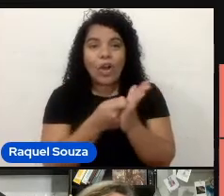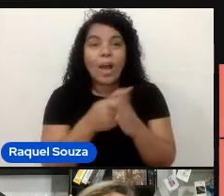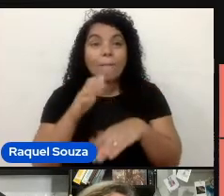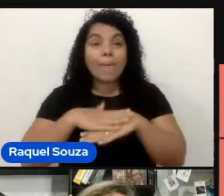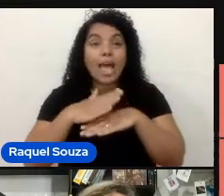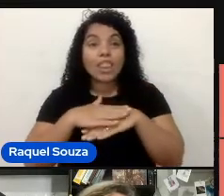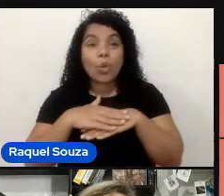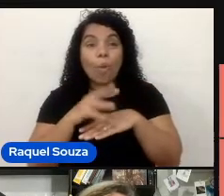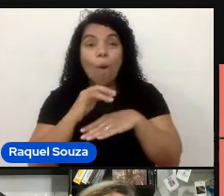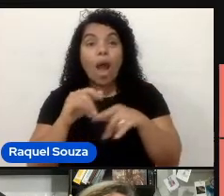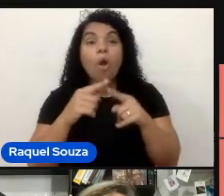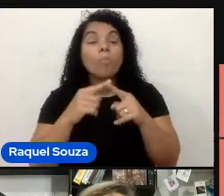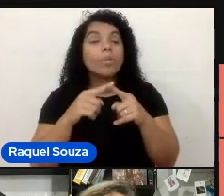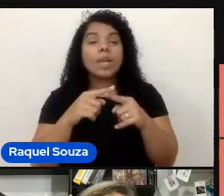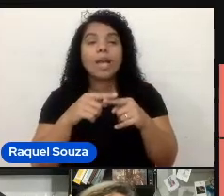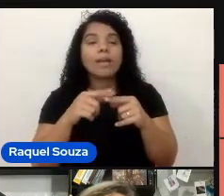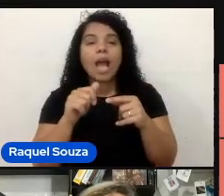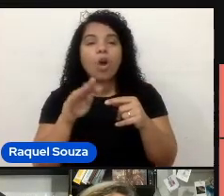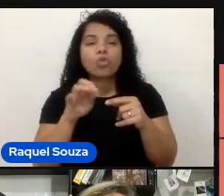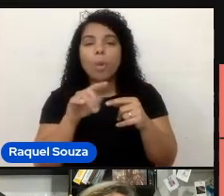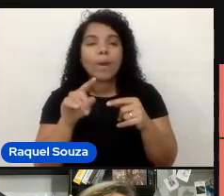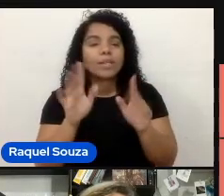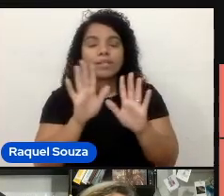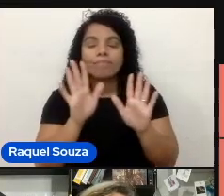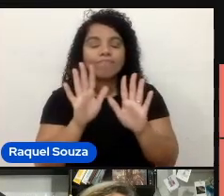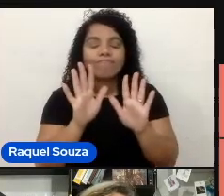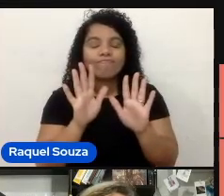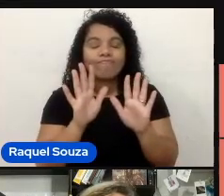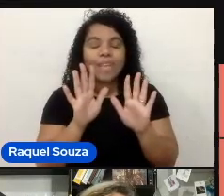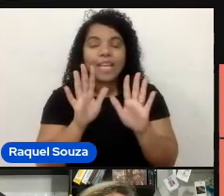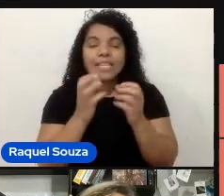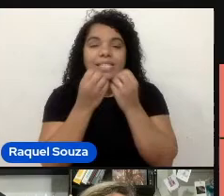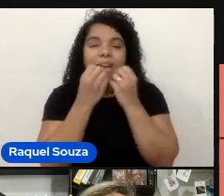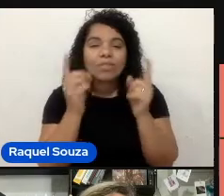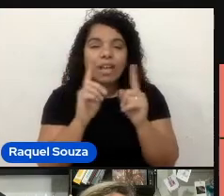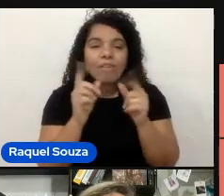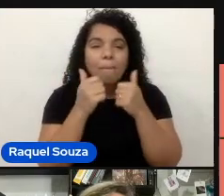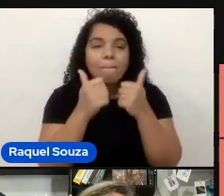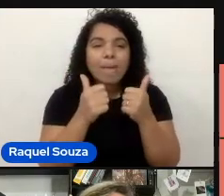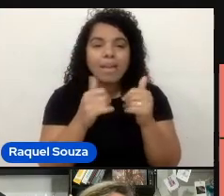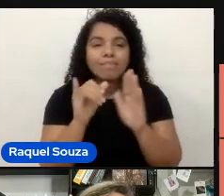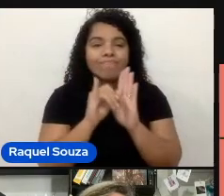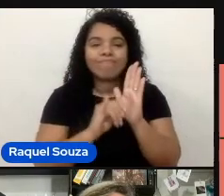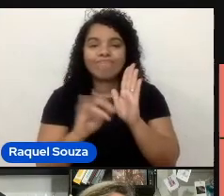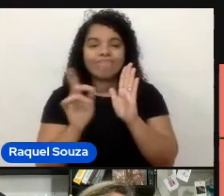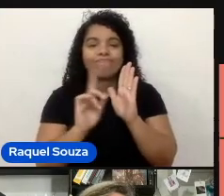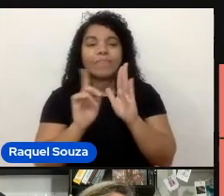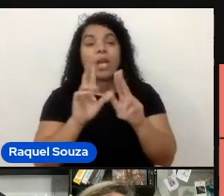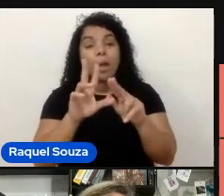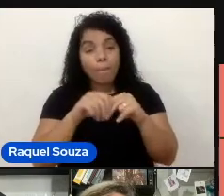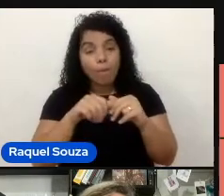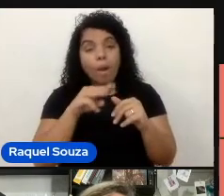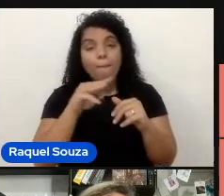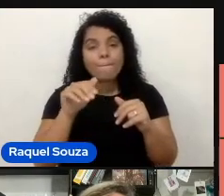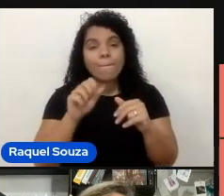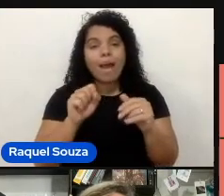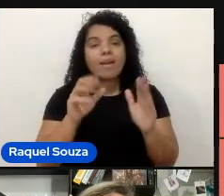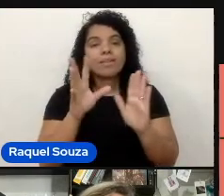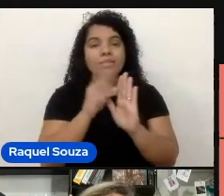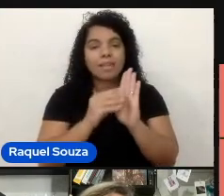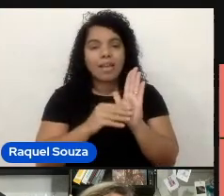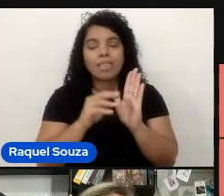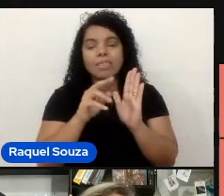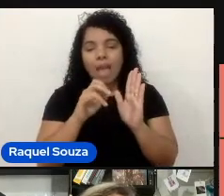a automação não estava naquele momento tão bem implementada por conta da massa de dados. Então, era uma